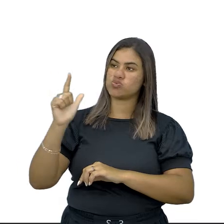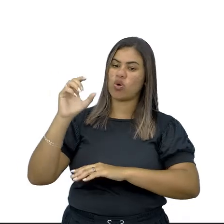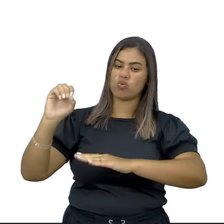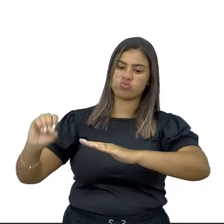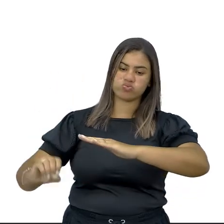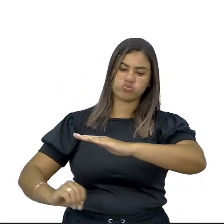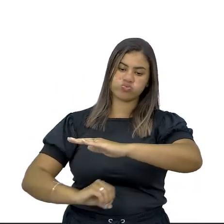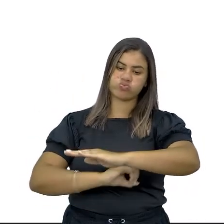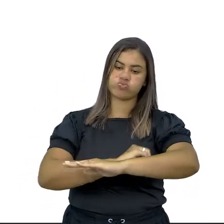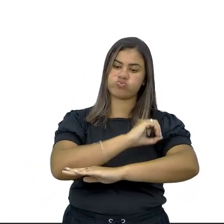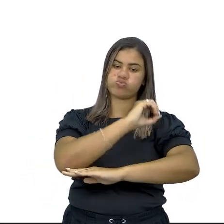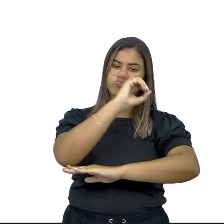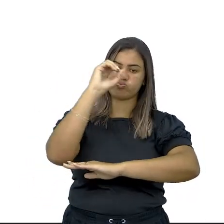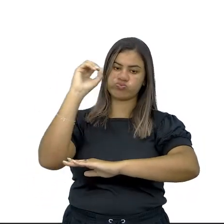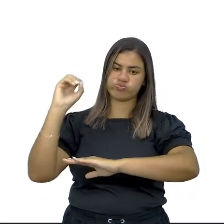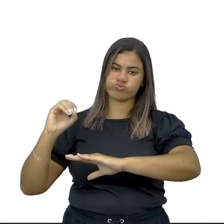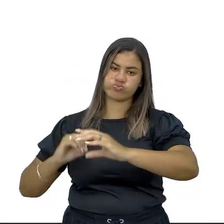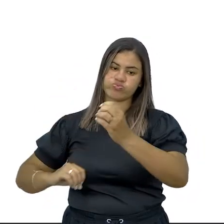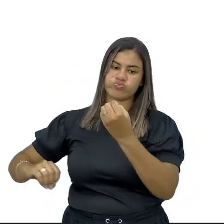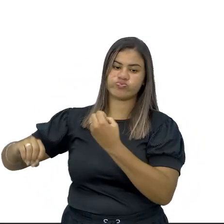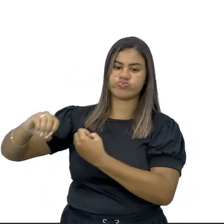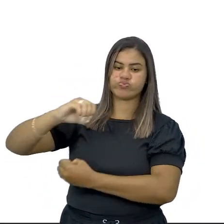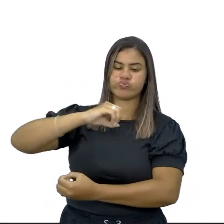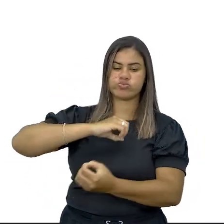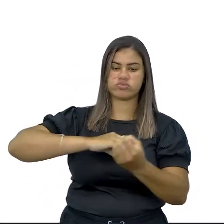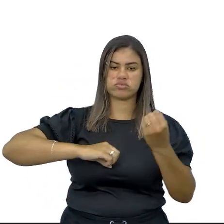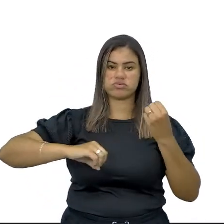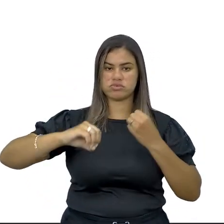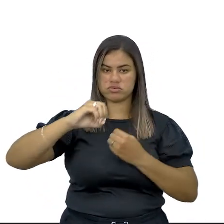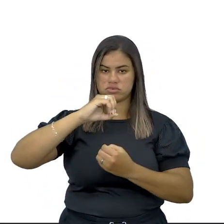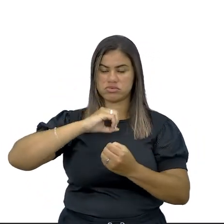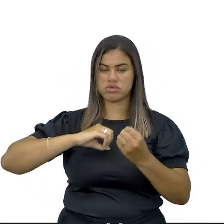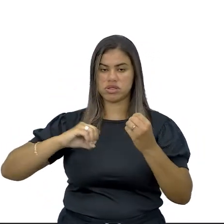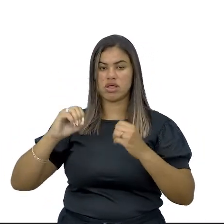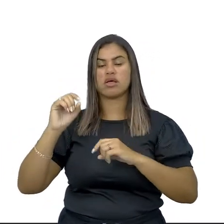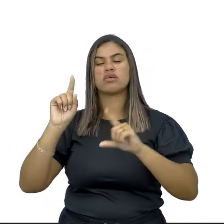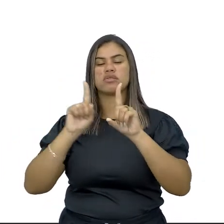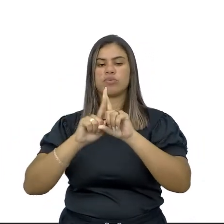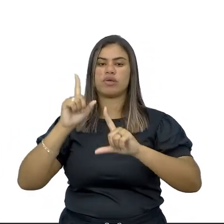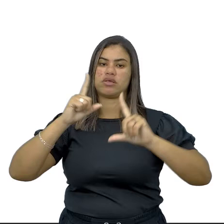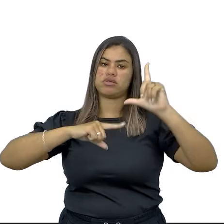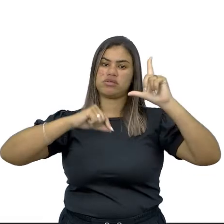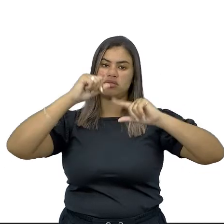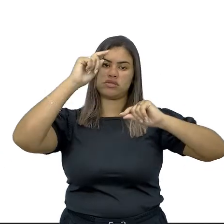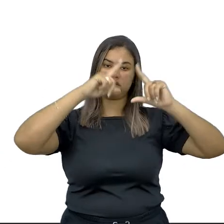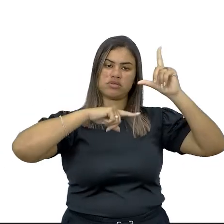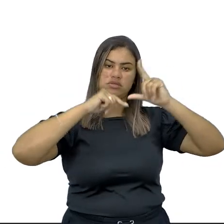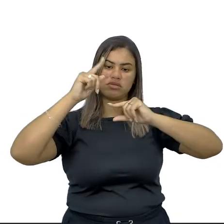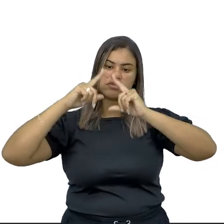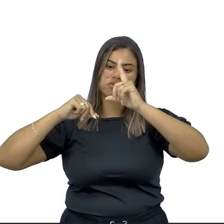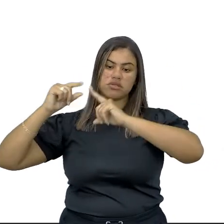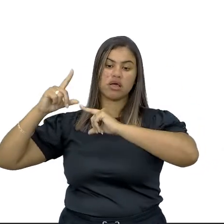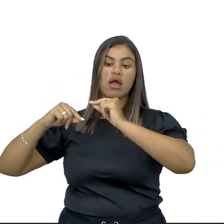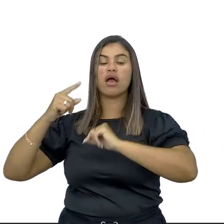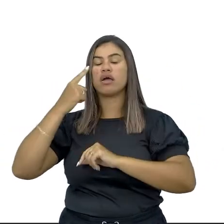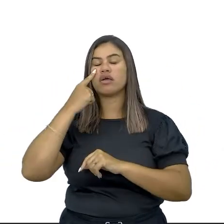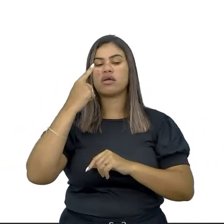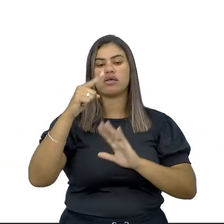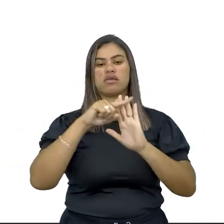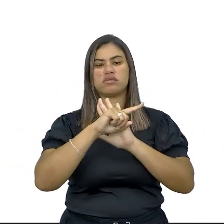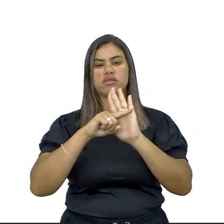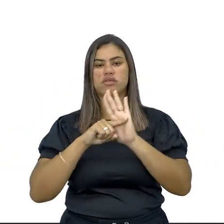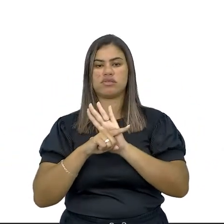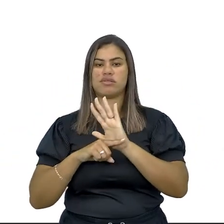e morte, com base no conhecimento das etapas de evolução das estrelas e analisar possíveis efeitos desse processo em